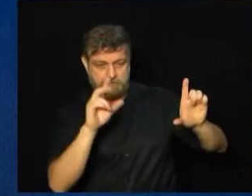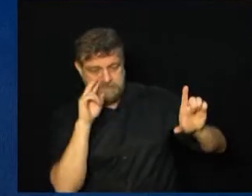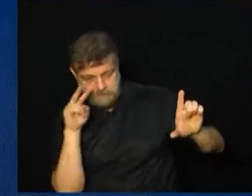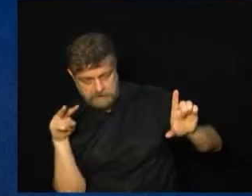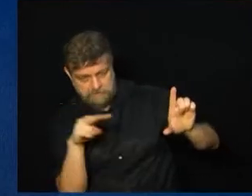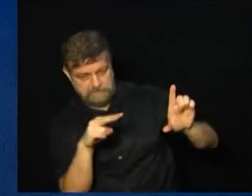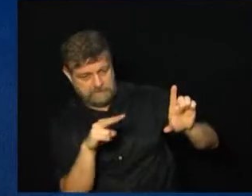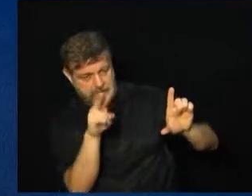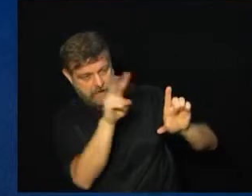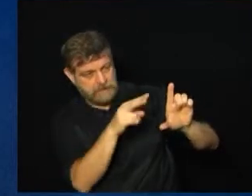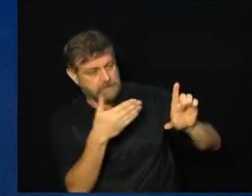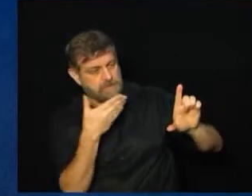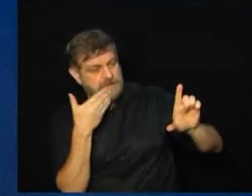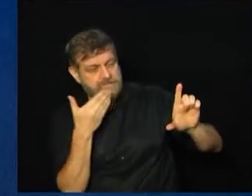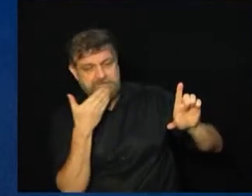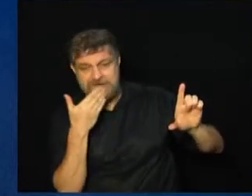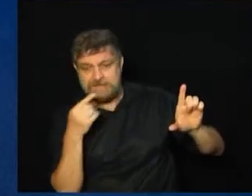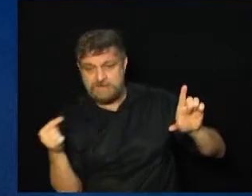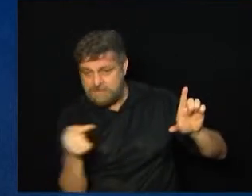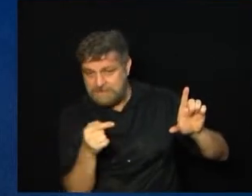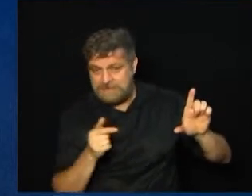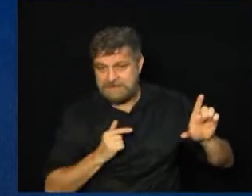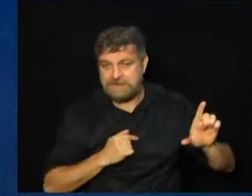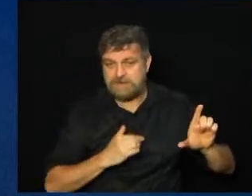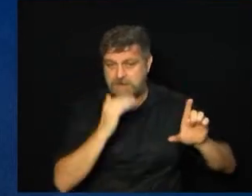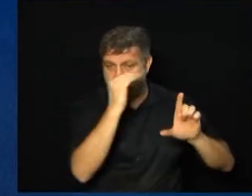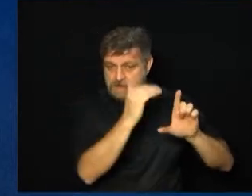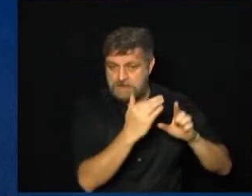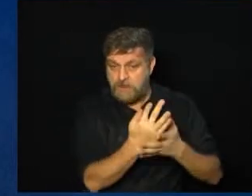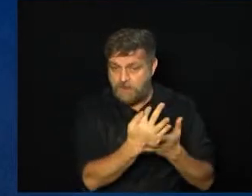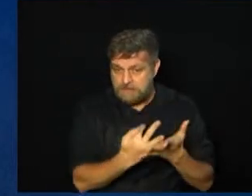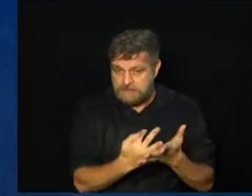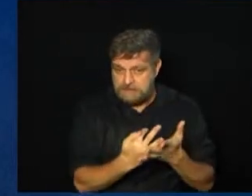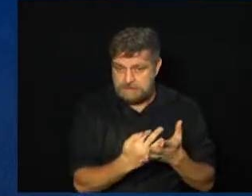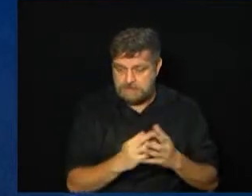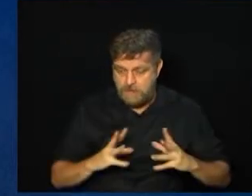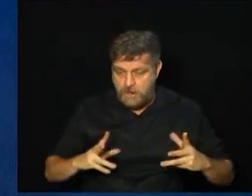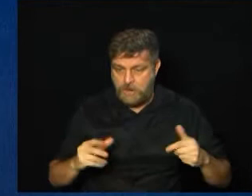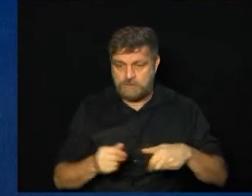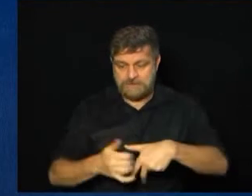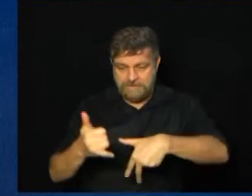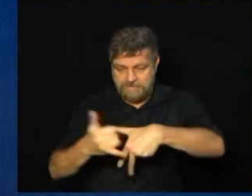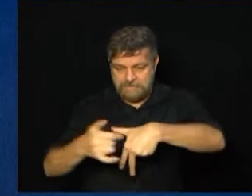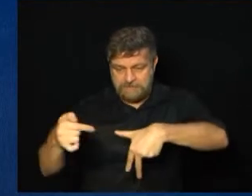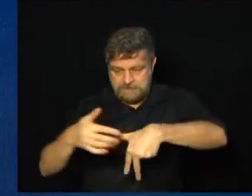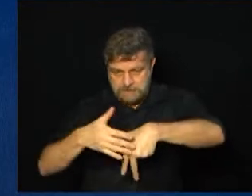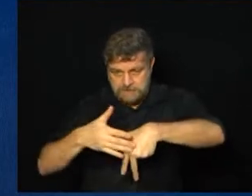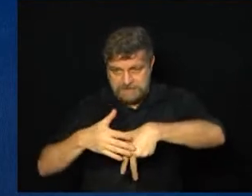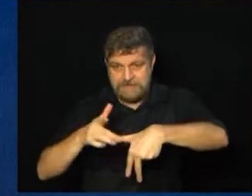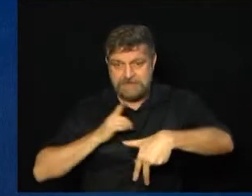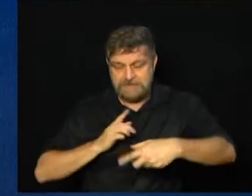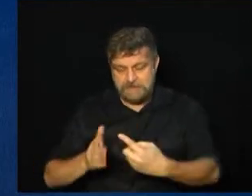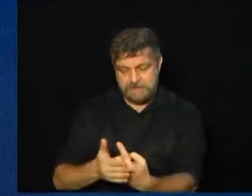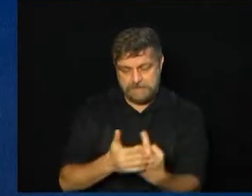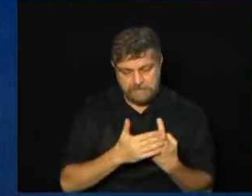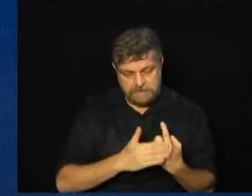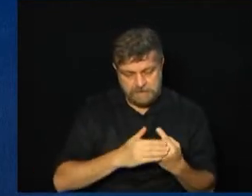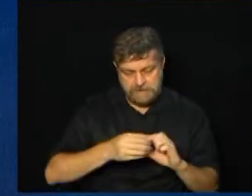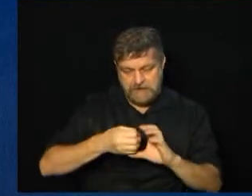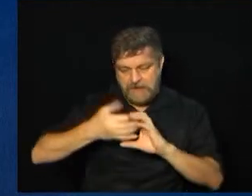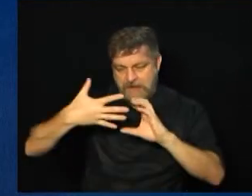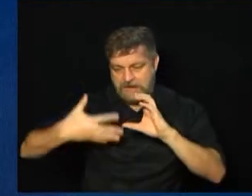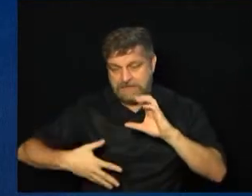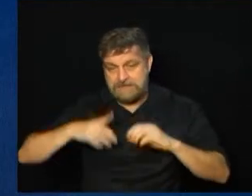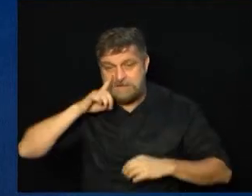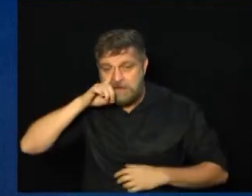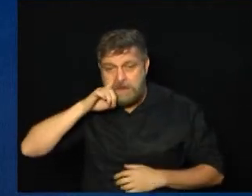fácil leitura, placas contendo o seguinte texto: todo paciente tem o direito à realização de acolhimento e classificação de